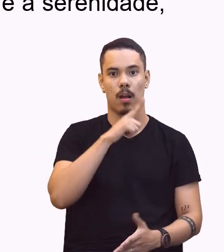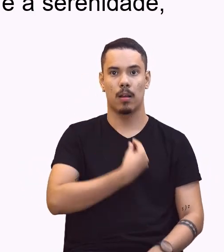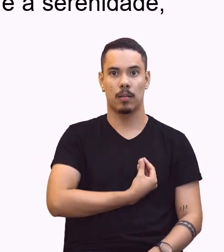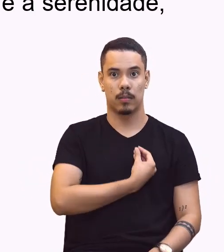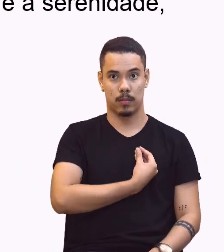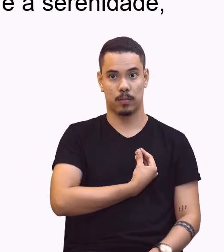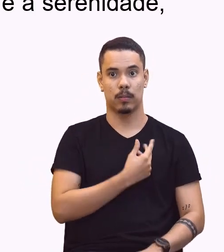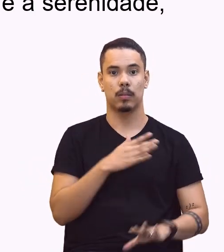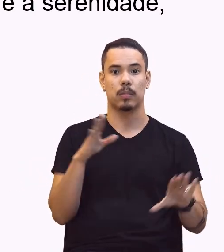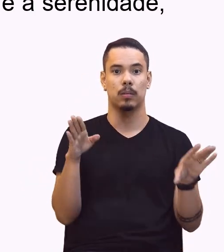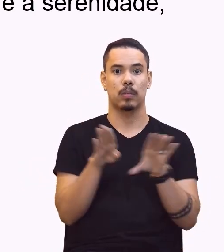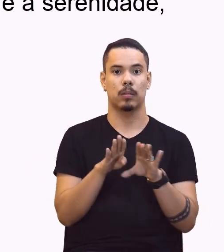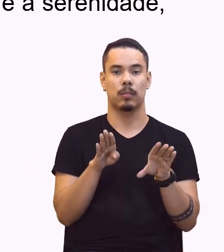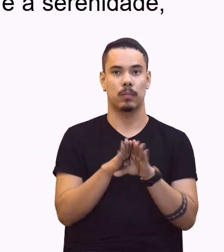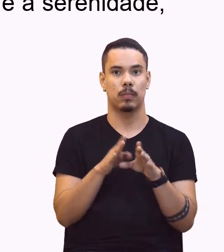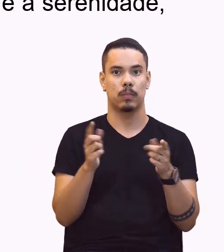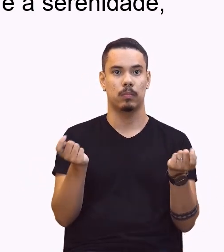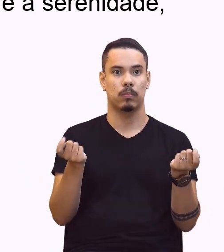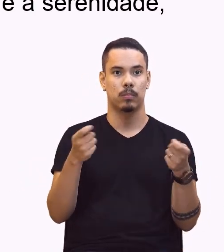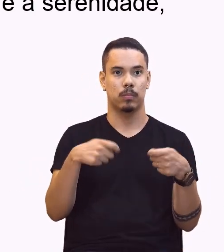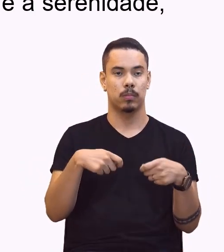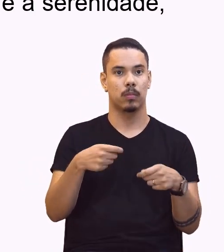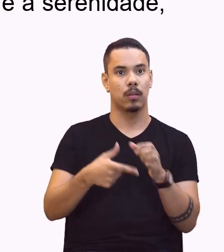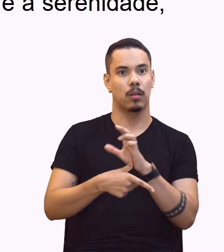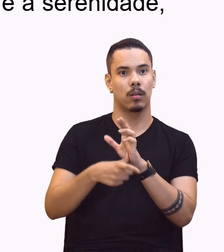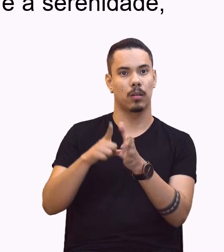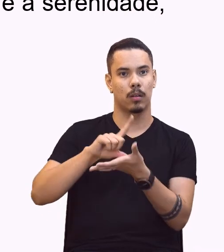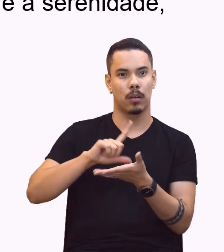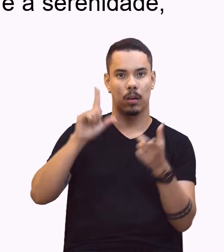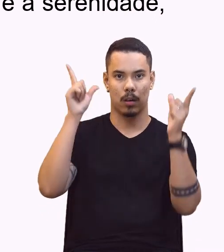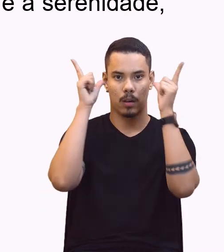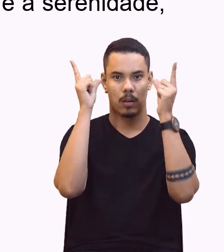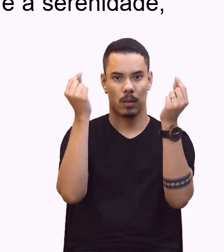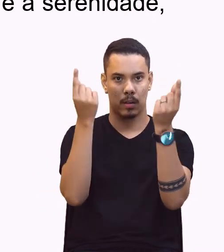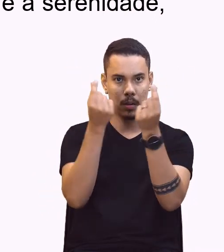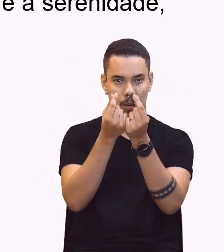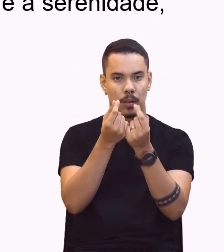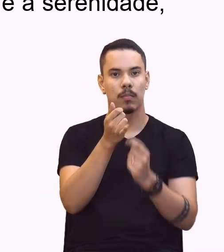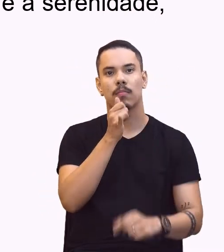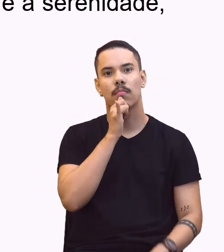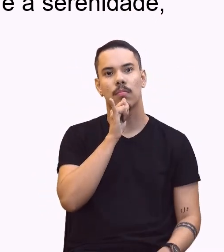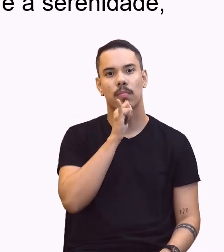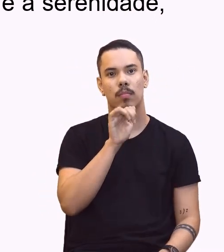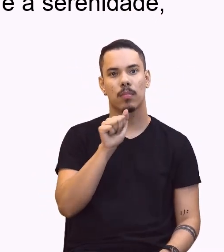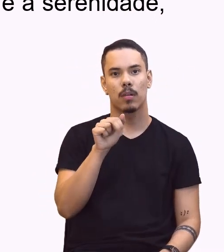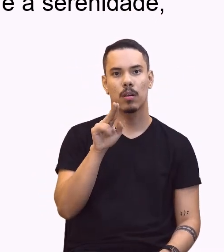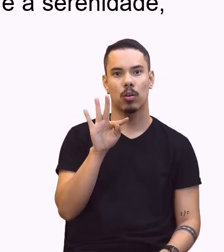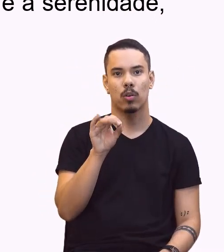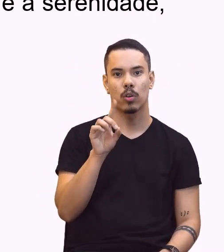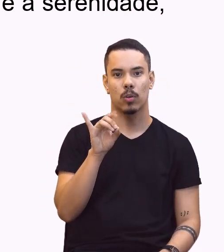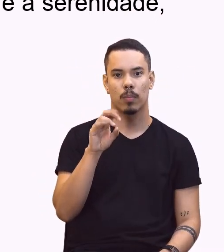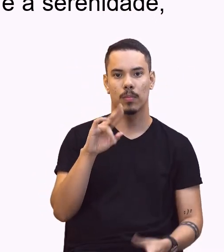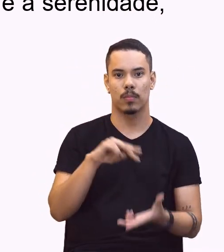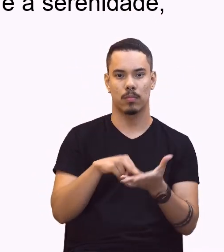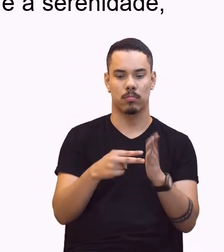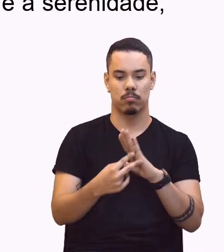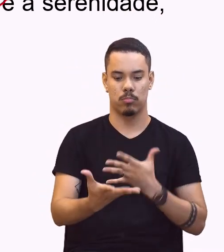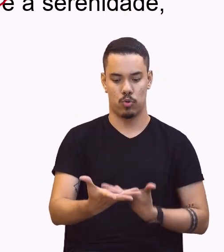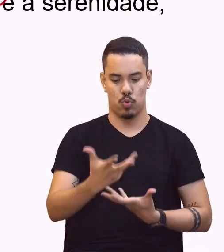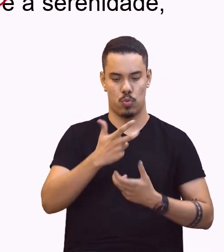também antigos ideais gregos, como o autodomínio,